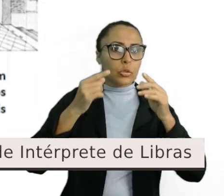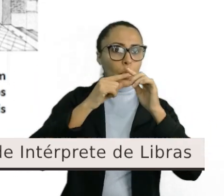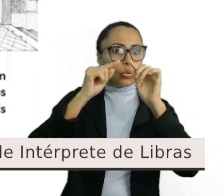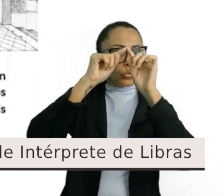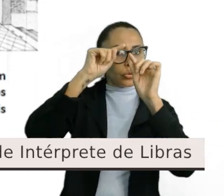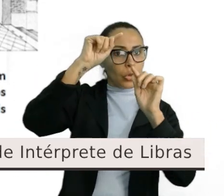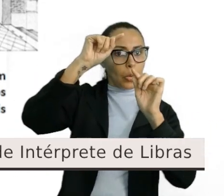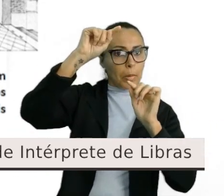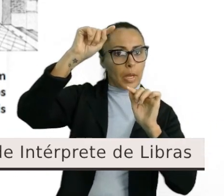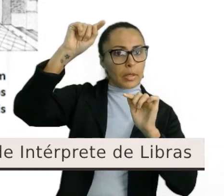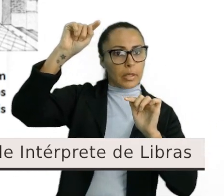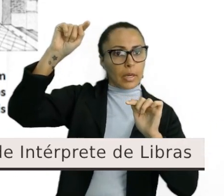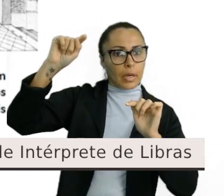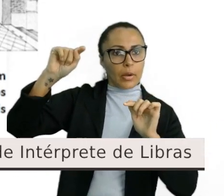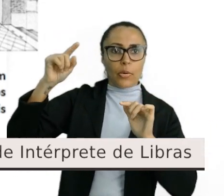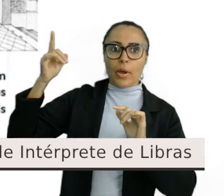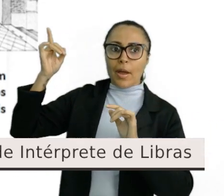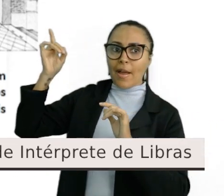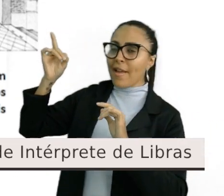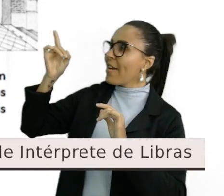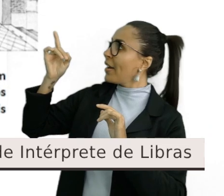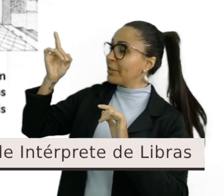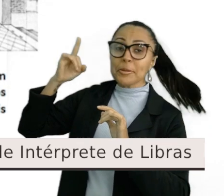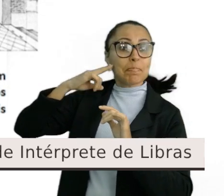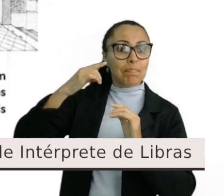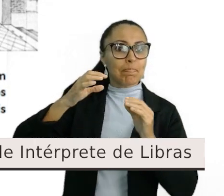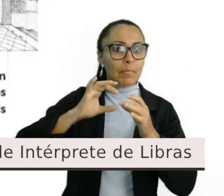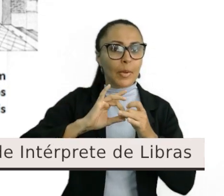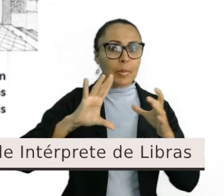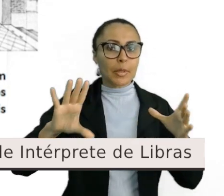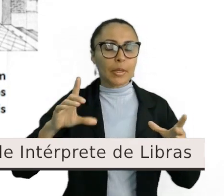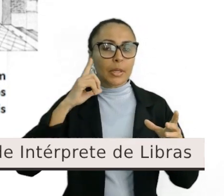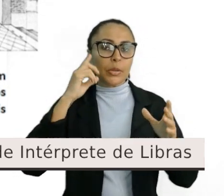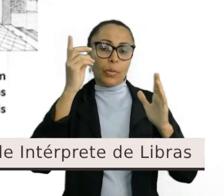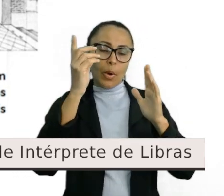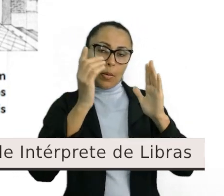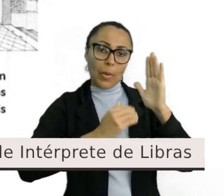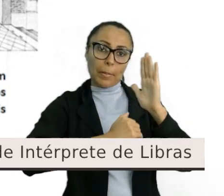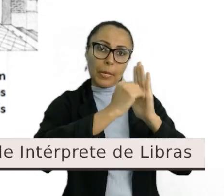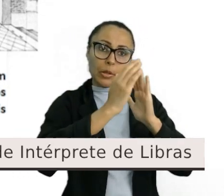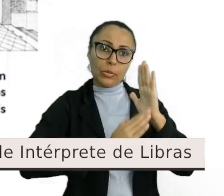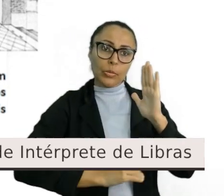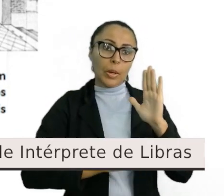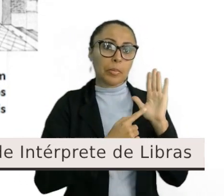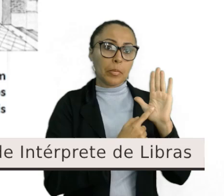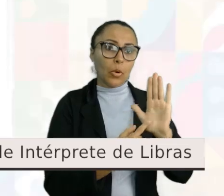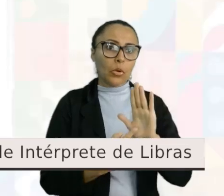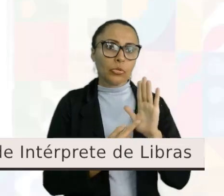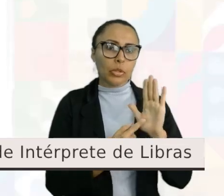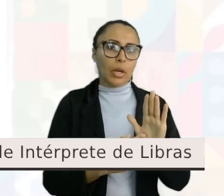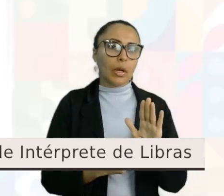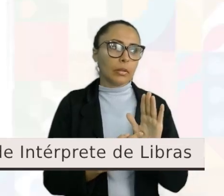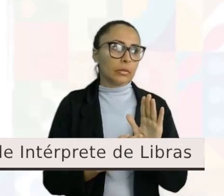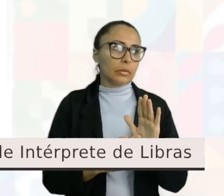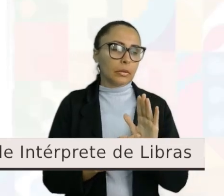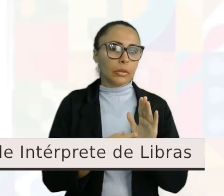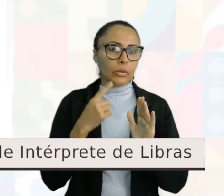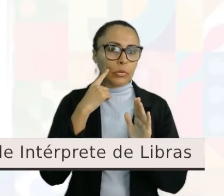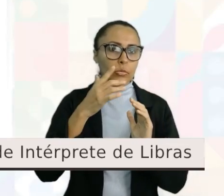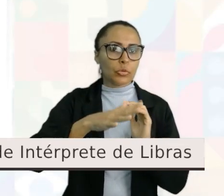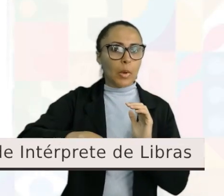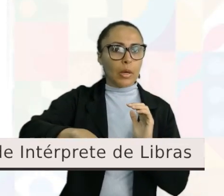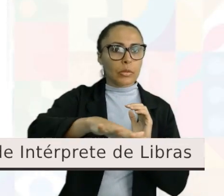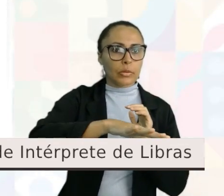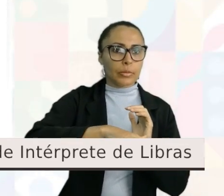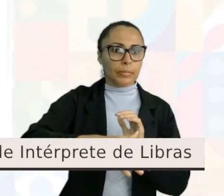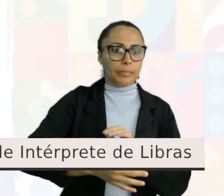e os pontos de fuga que permitiram a essa pintura mostrar a tridimensionalidade do espaço,